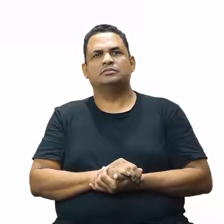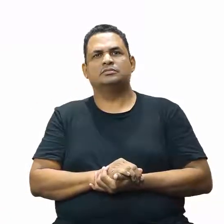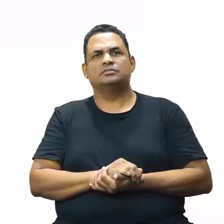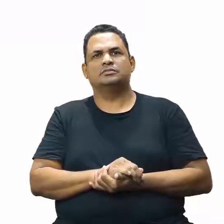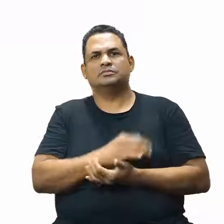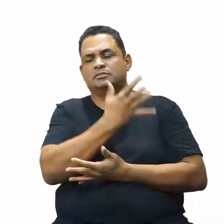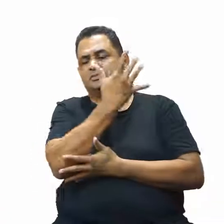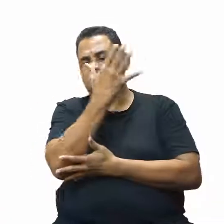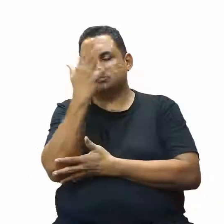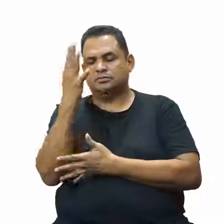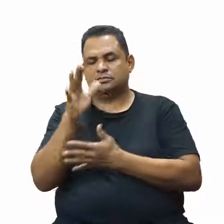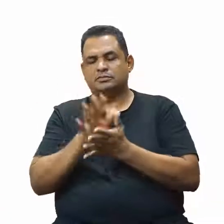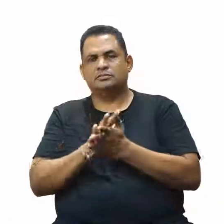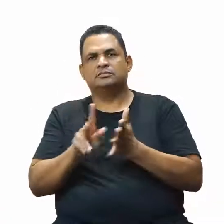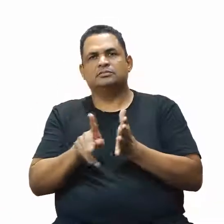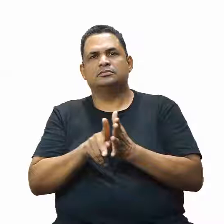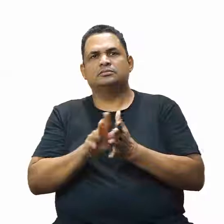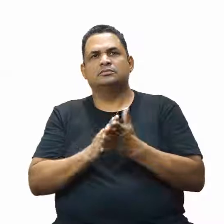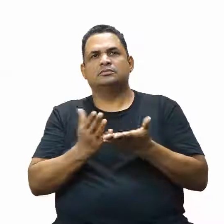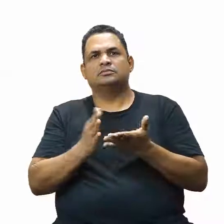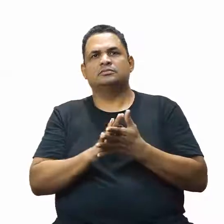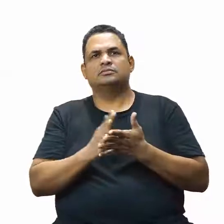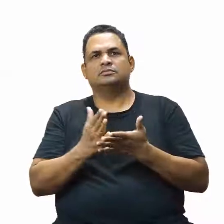Na vegetação nativa ficam